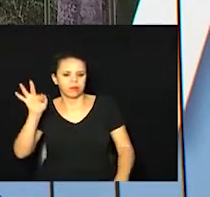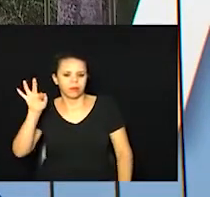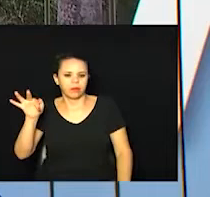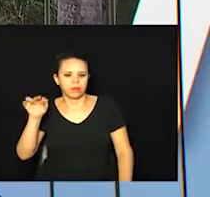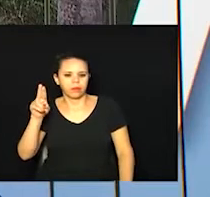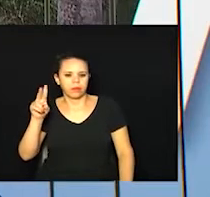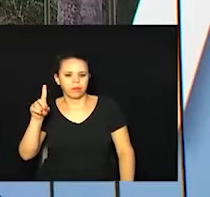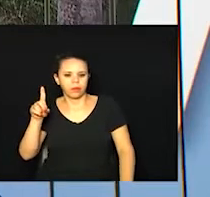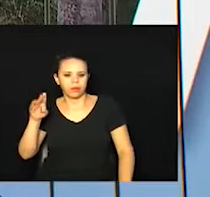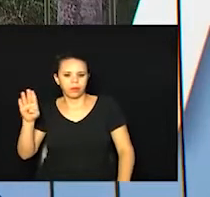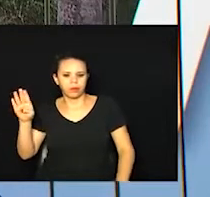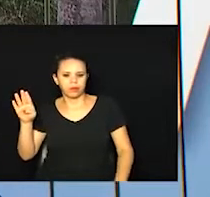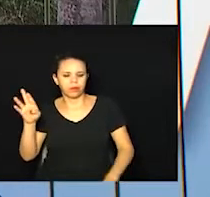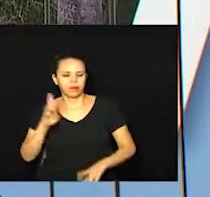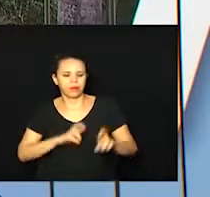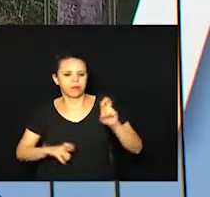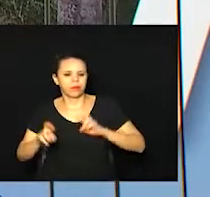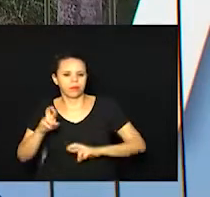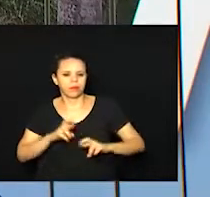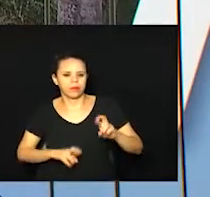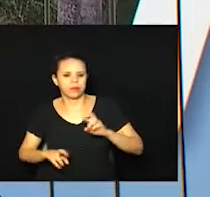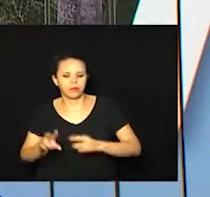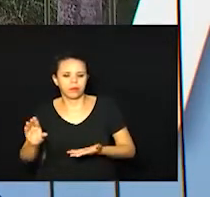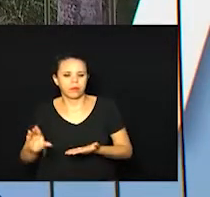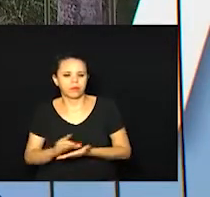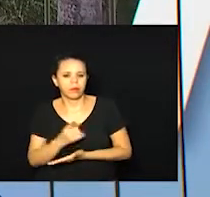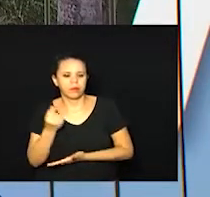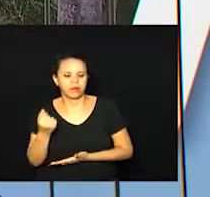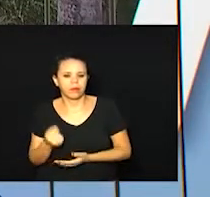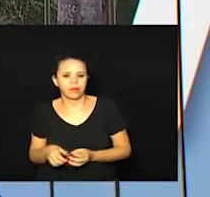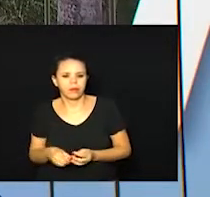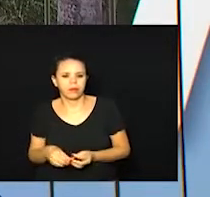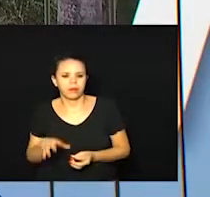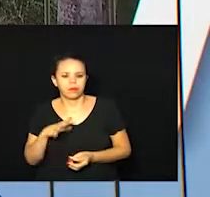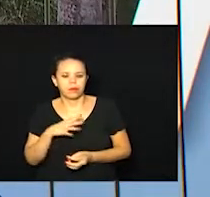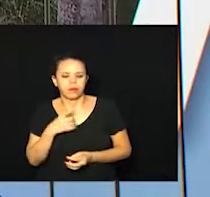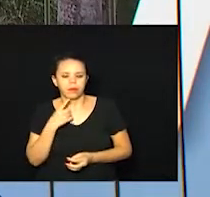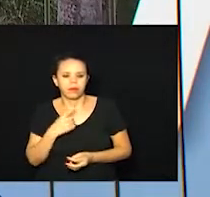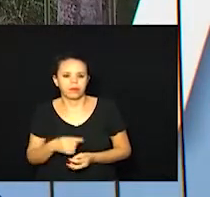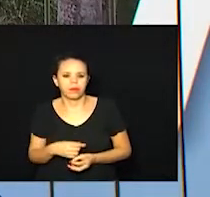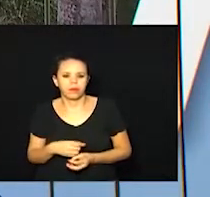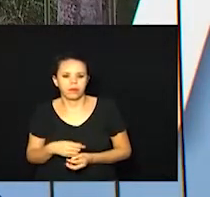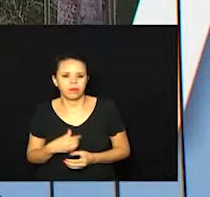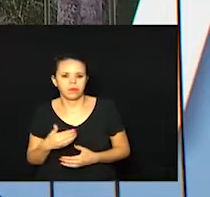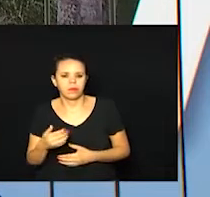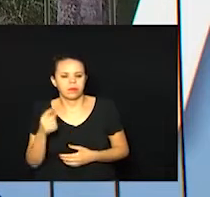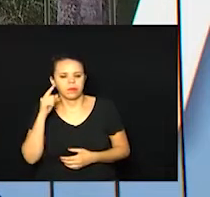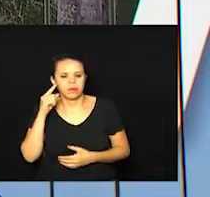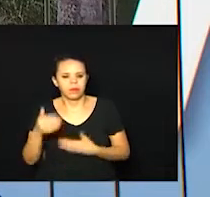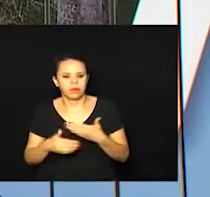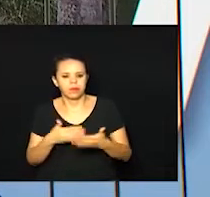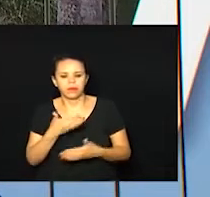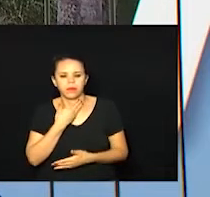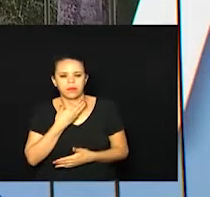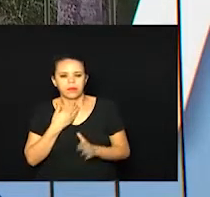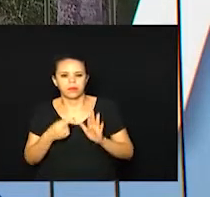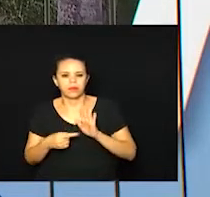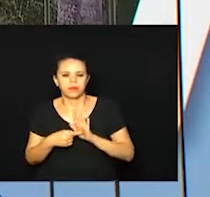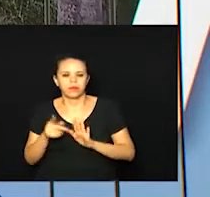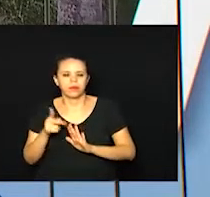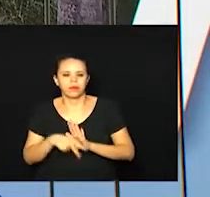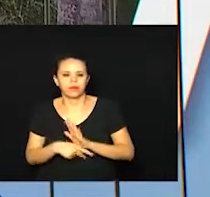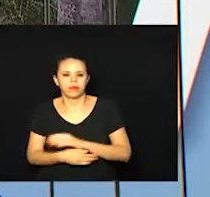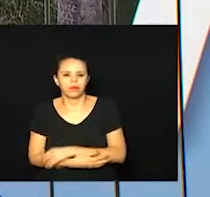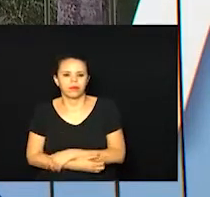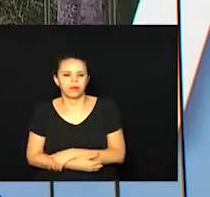da própria fiscalização dos recursos do Fundeb aqui na cidade. Nos próximos dias eu devo estar apresentando um